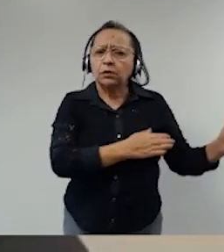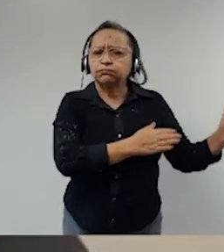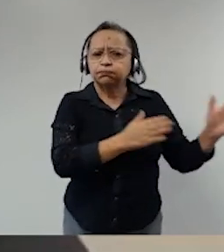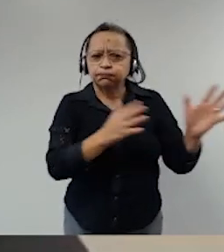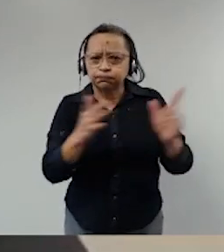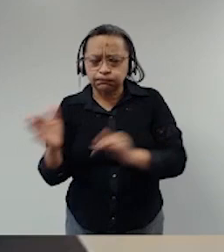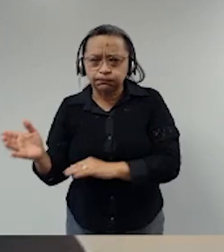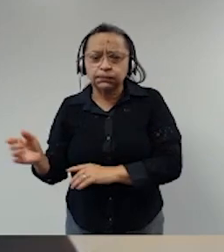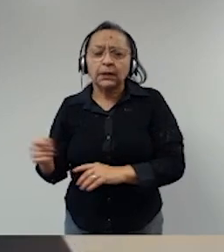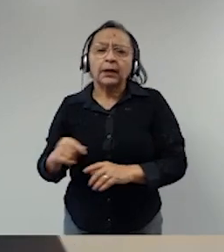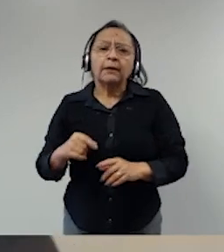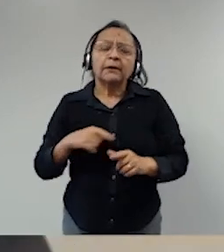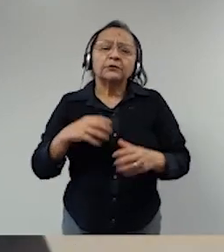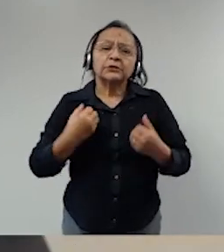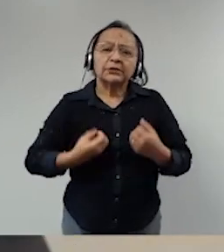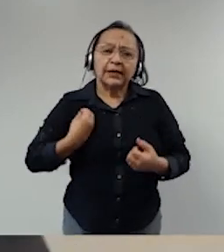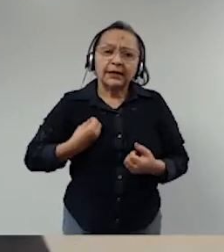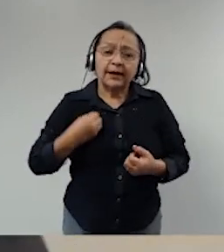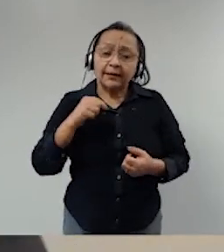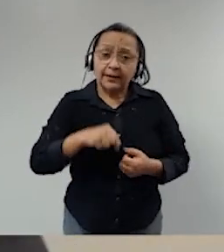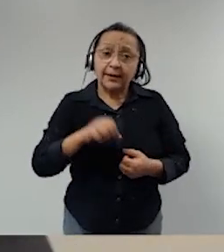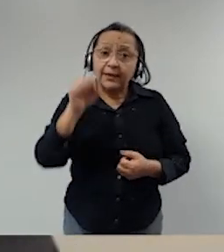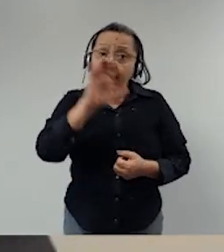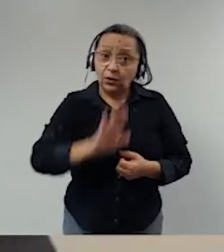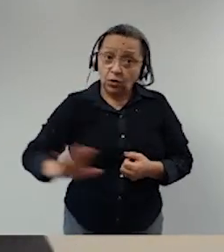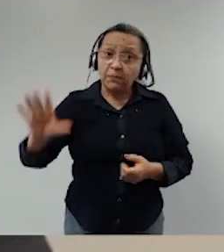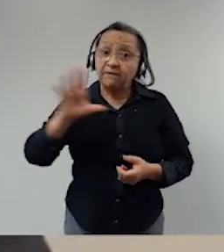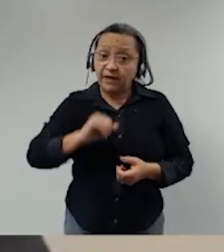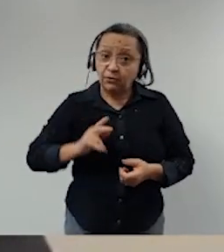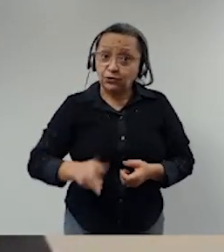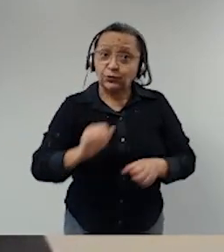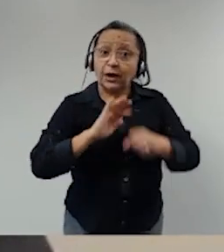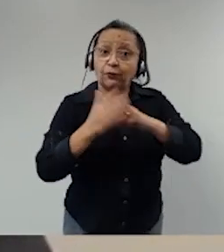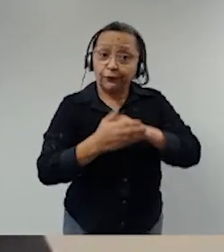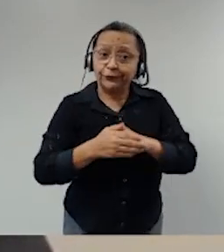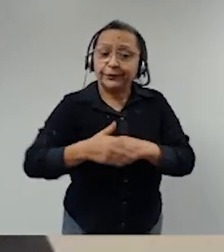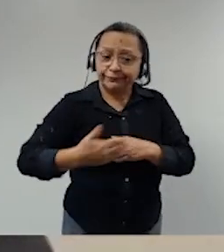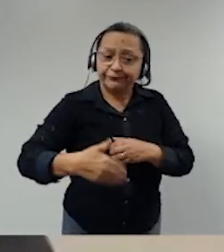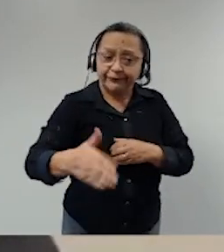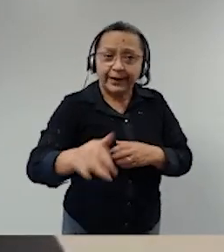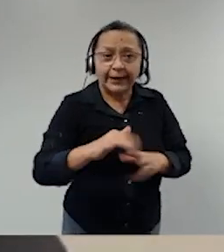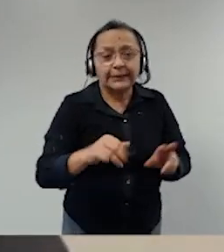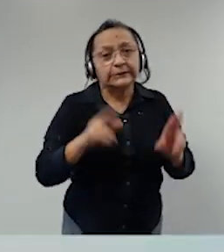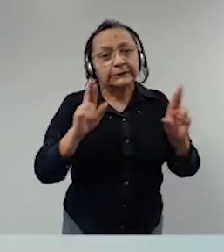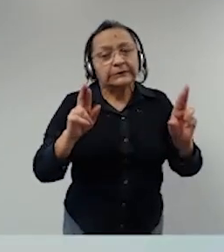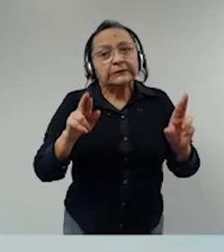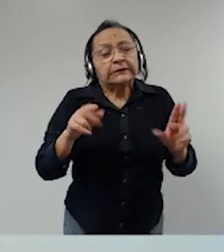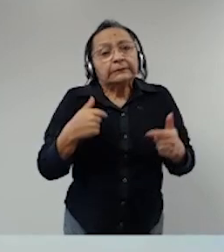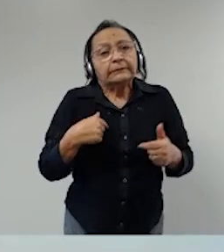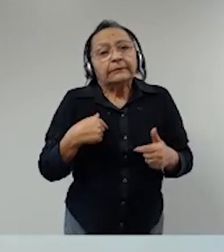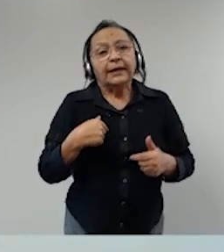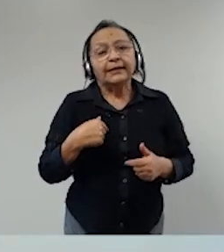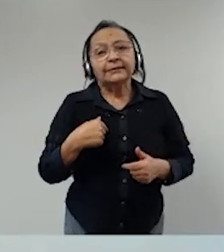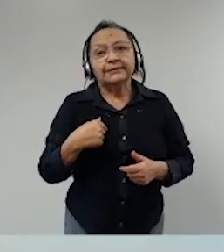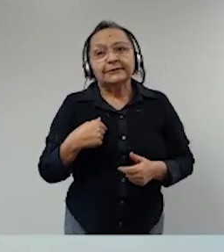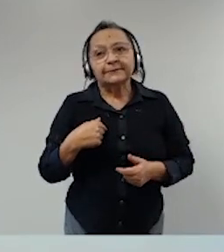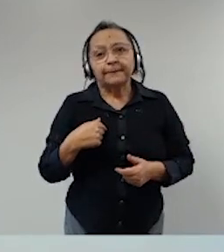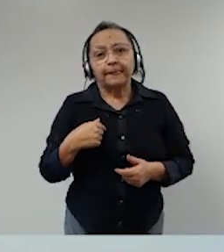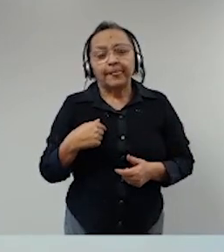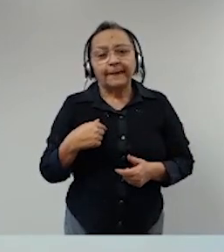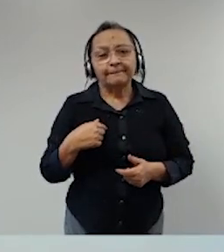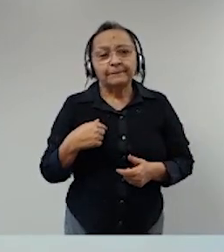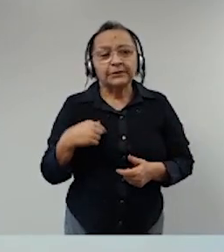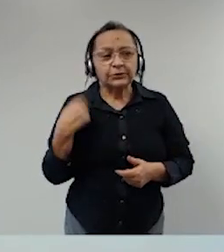aqui na Europa, de certeza, durante mais um tempinho, não é? Com certeza. vamos ter que viver com ele por aqui mais uns tempinhos.